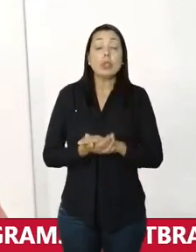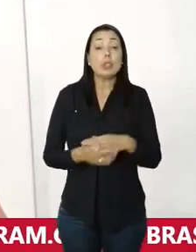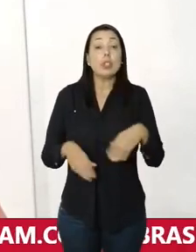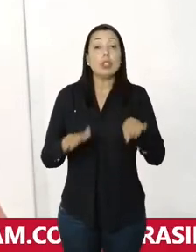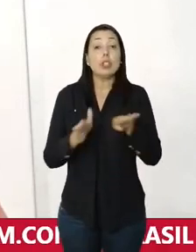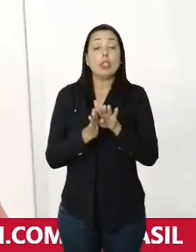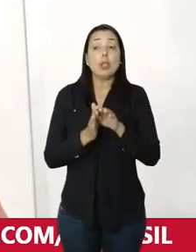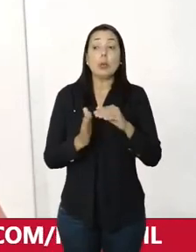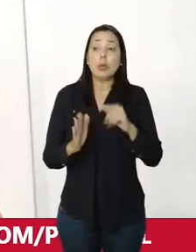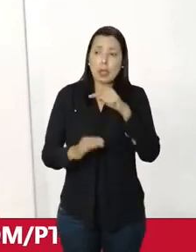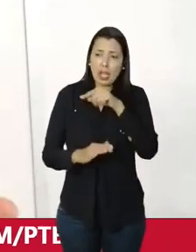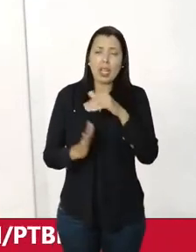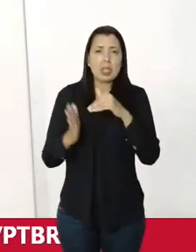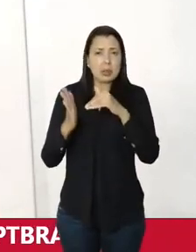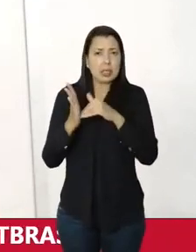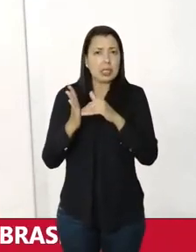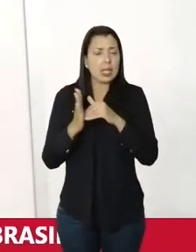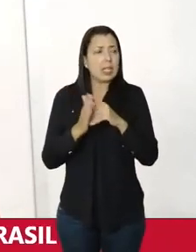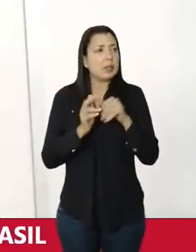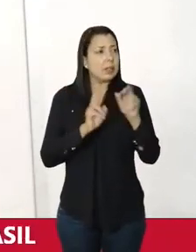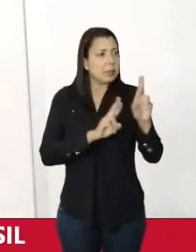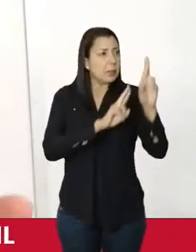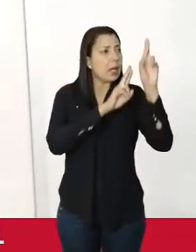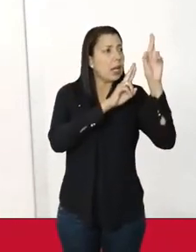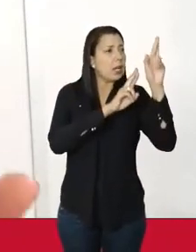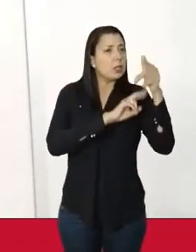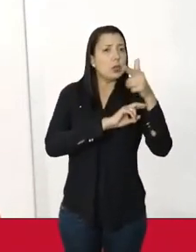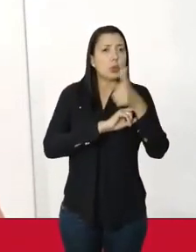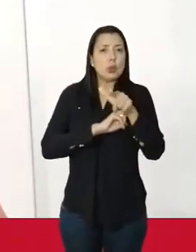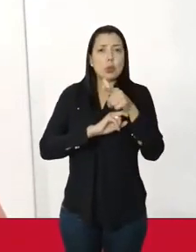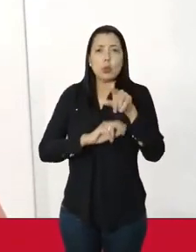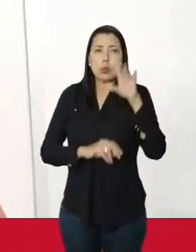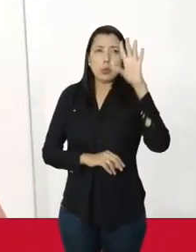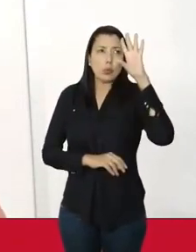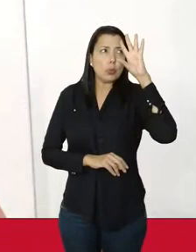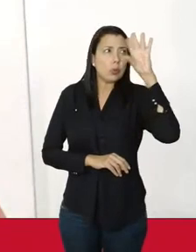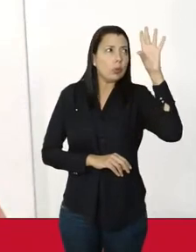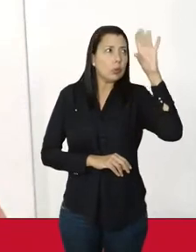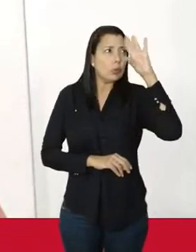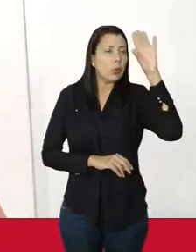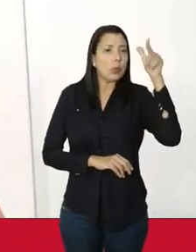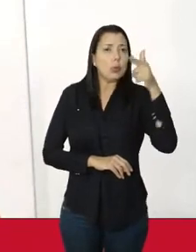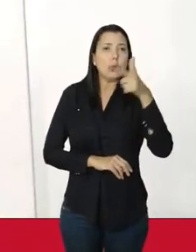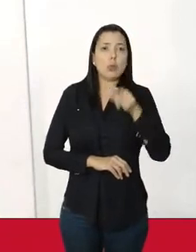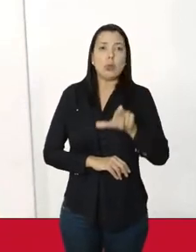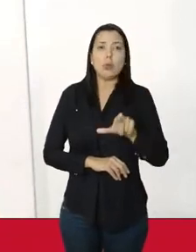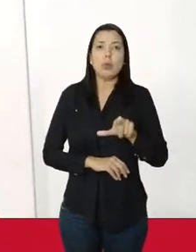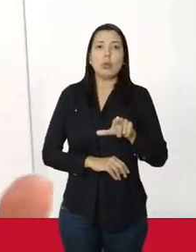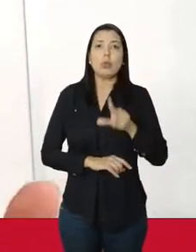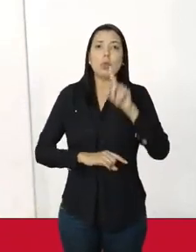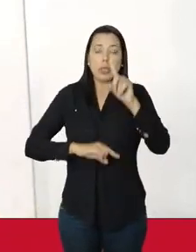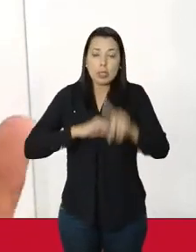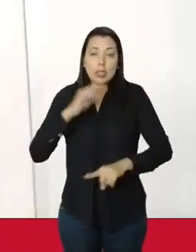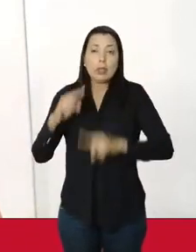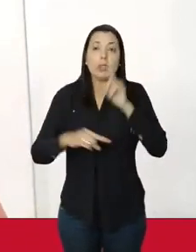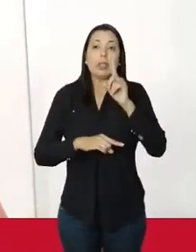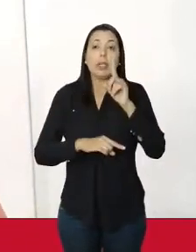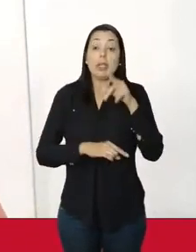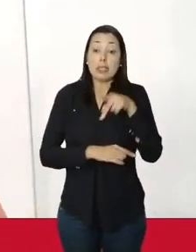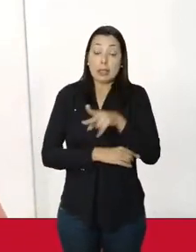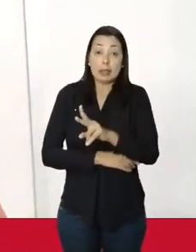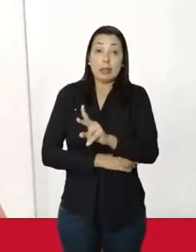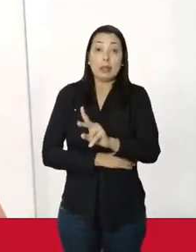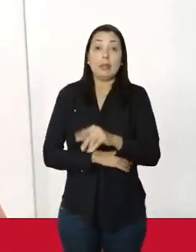no Senado com as esperanças renovadas e com os sonhos renovados de avançar cada vez